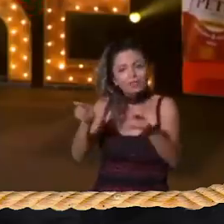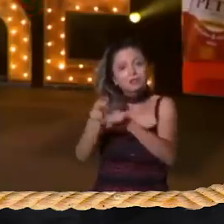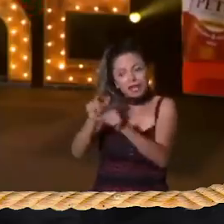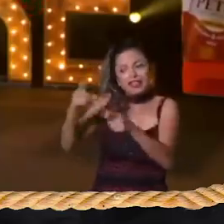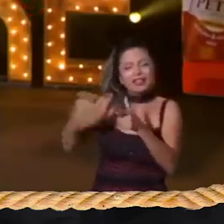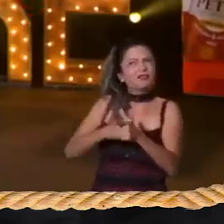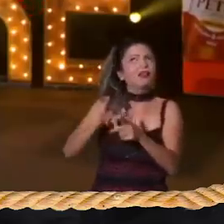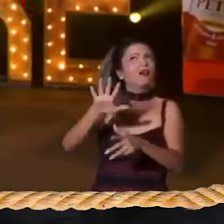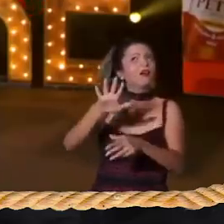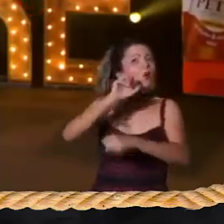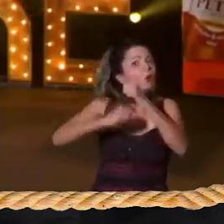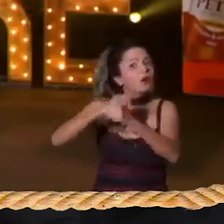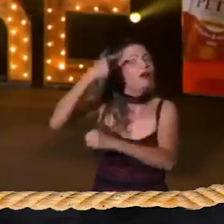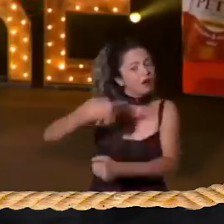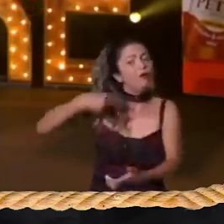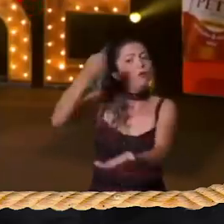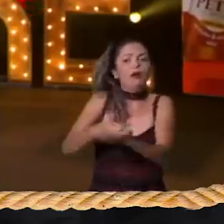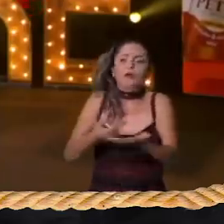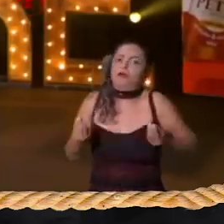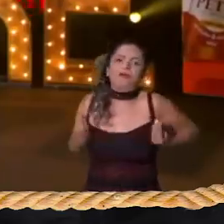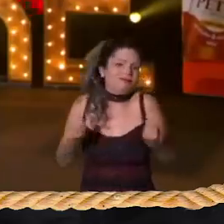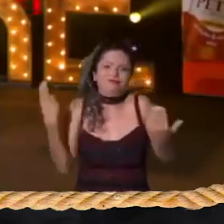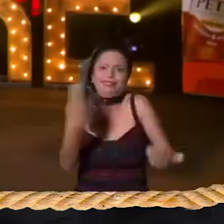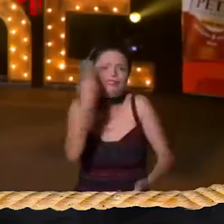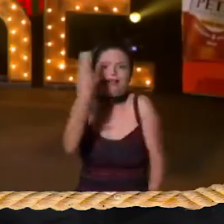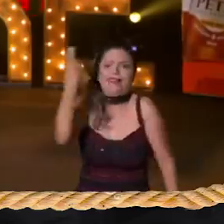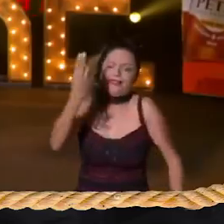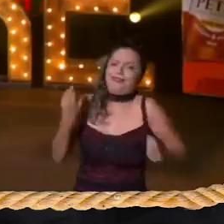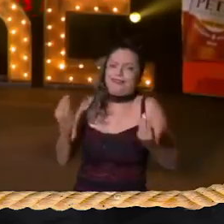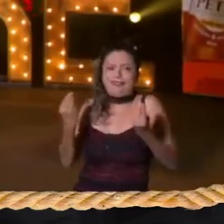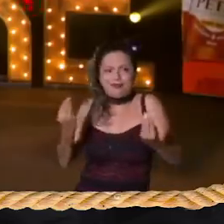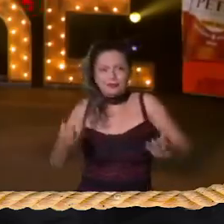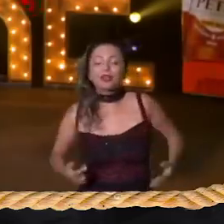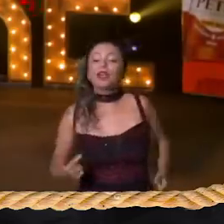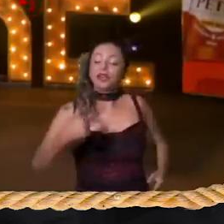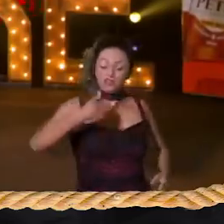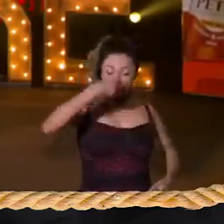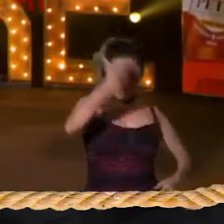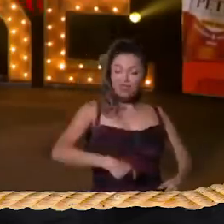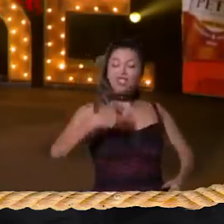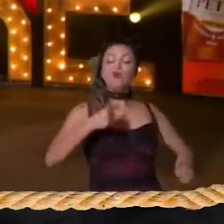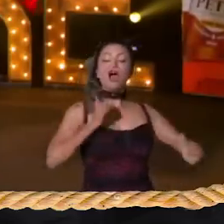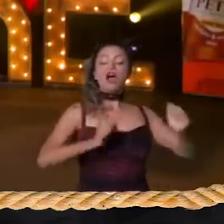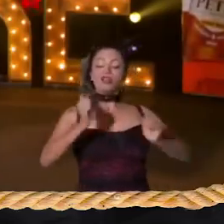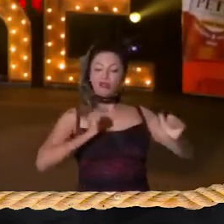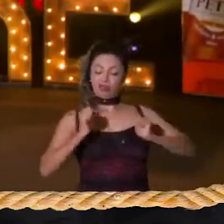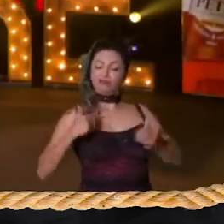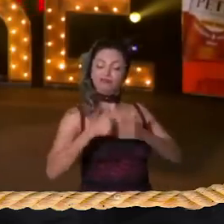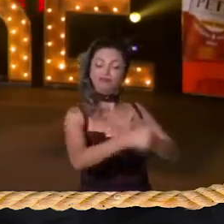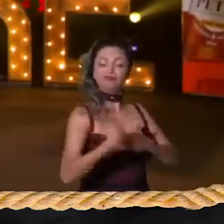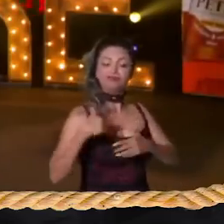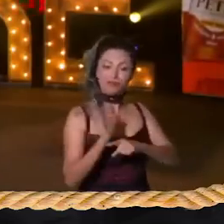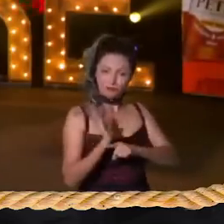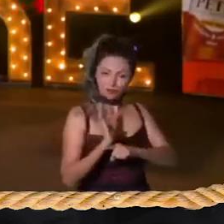o ano que vem, porque não tem condição não, ué. Não, cara, você acredita que eu tô virando ator agora, eu vou fazer um filme, sabe por quê? Porque cantar não tem show. Aí eu tô